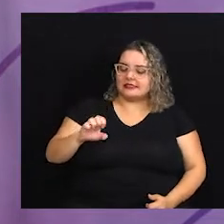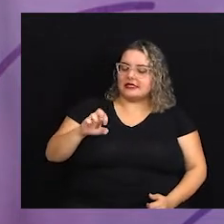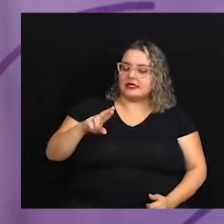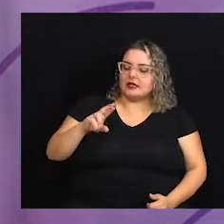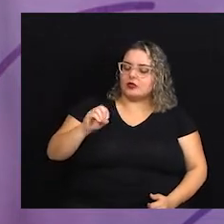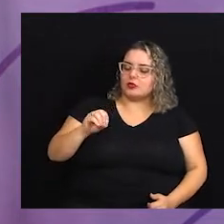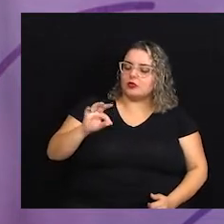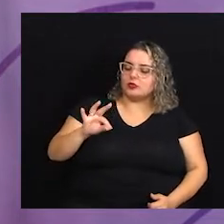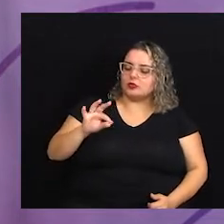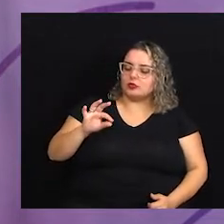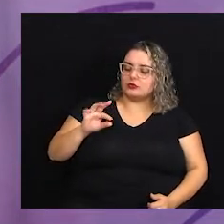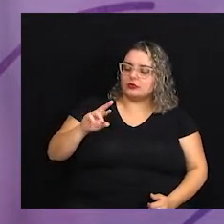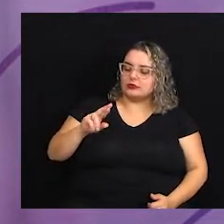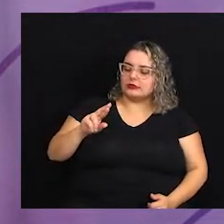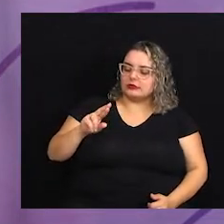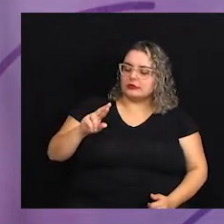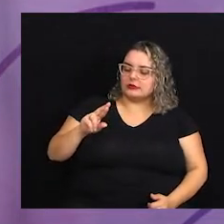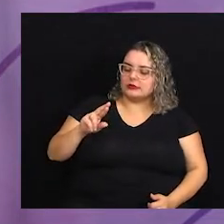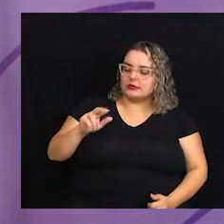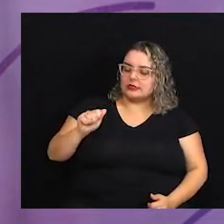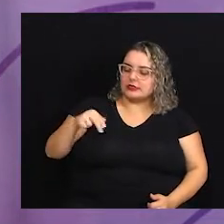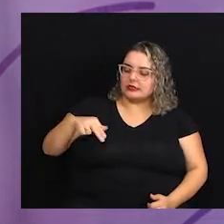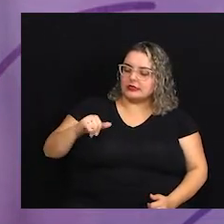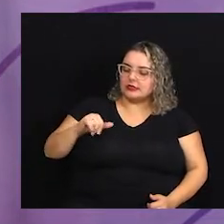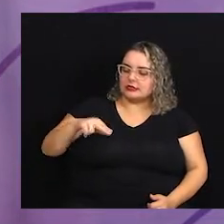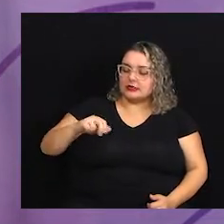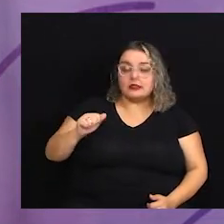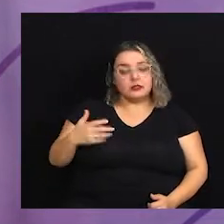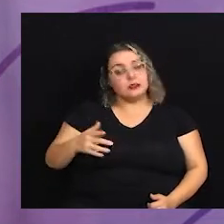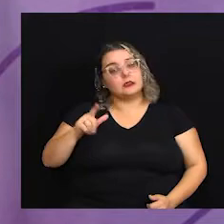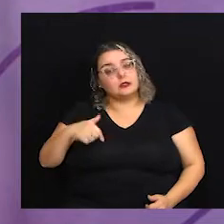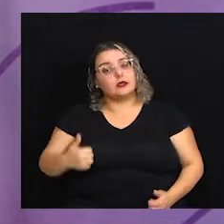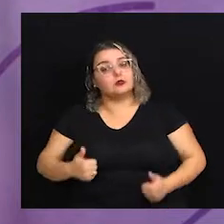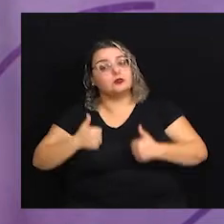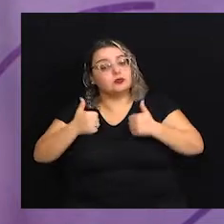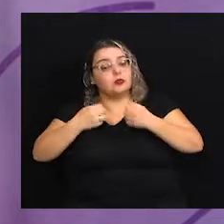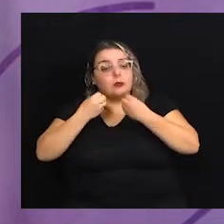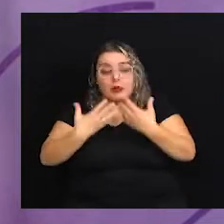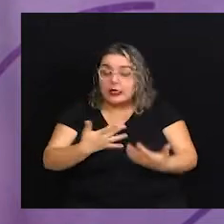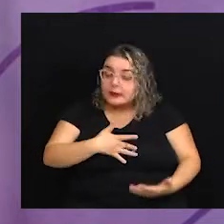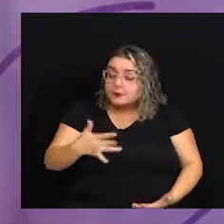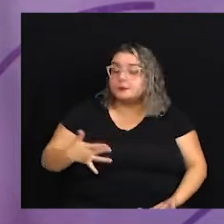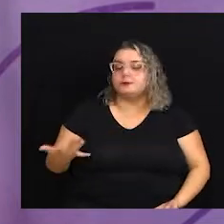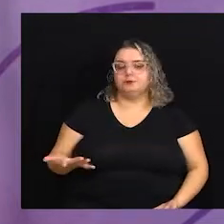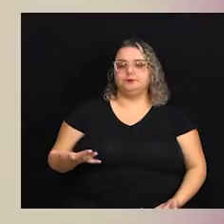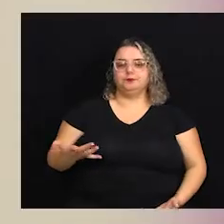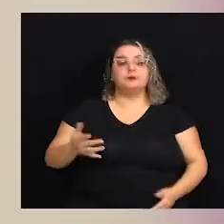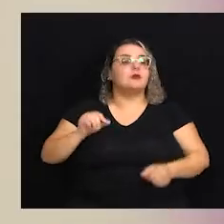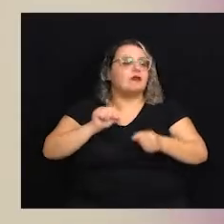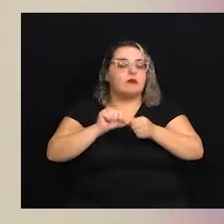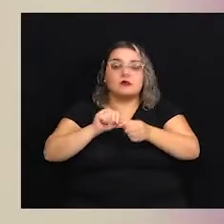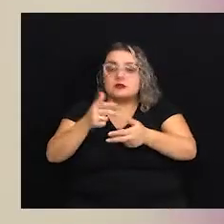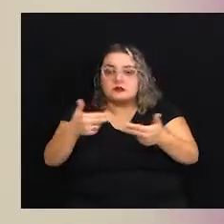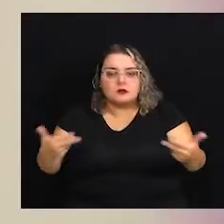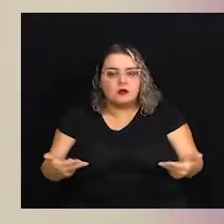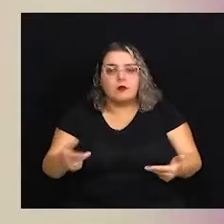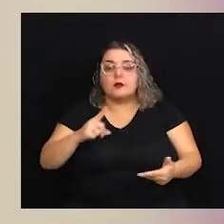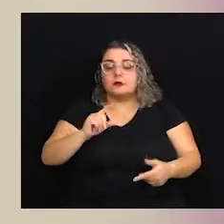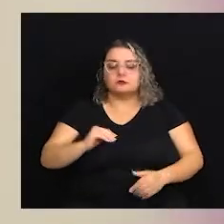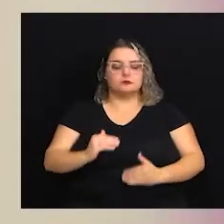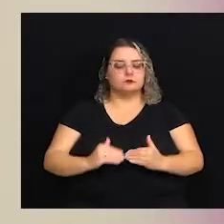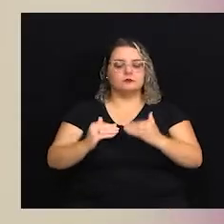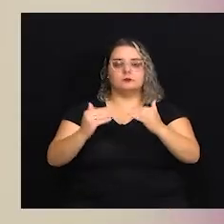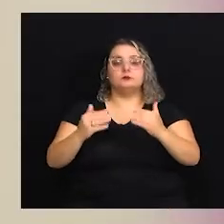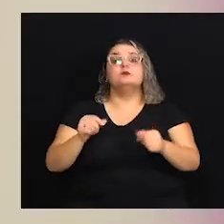isso, para a produção de neurotransmissor, nós temos hormônios que estão relacionados a, não necessariamente a